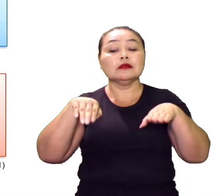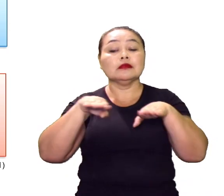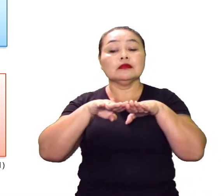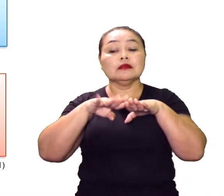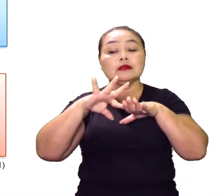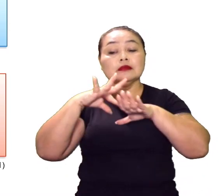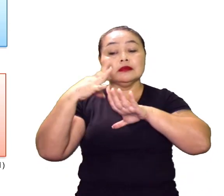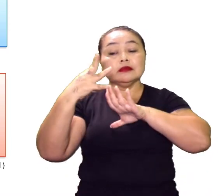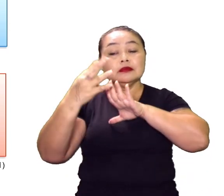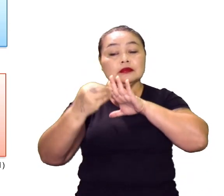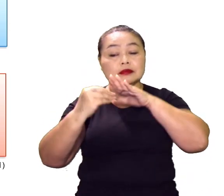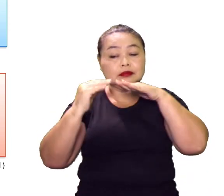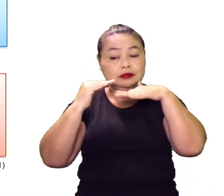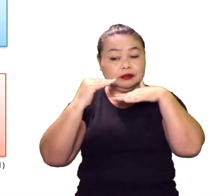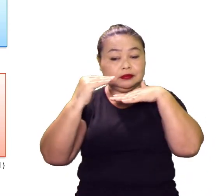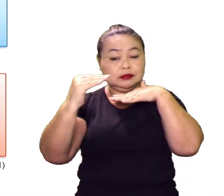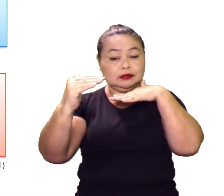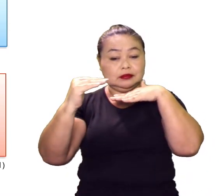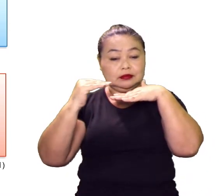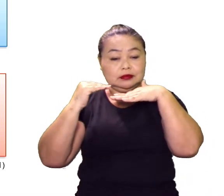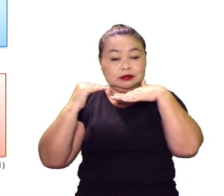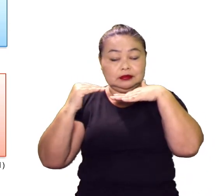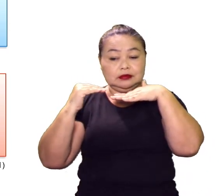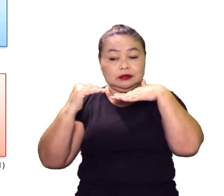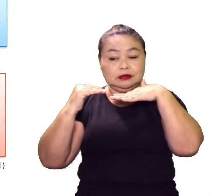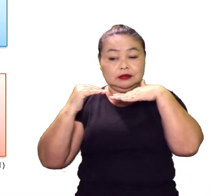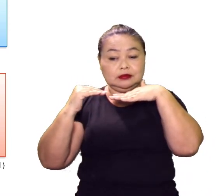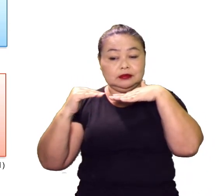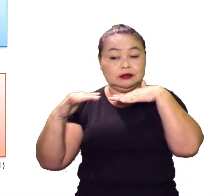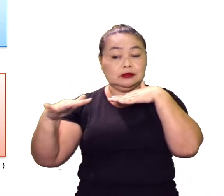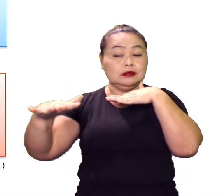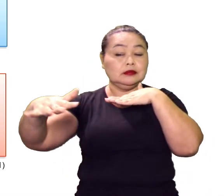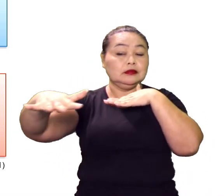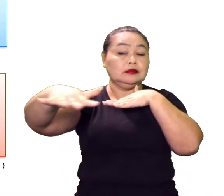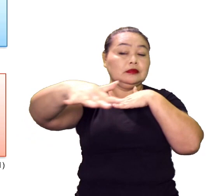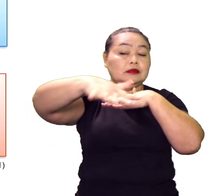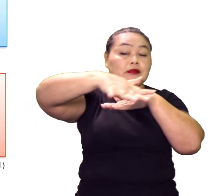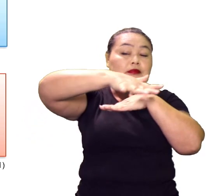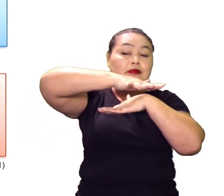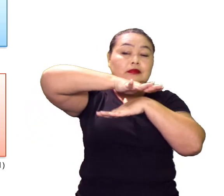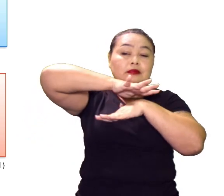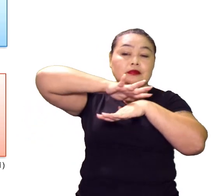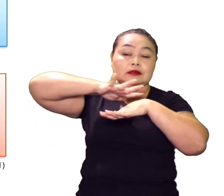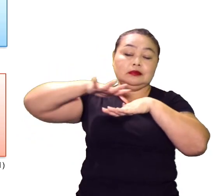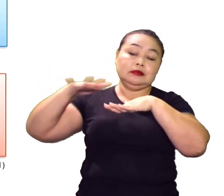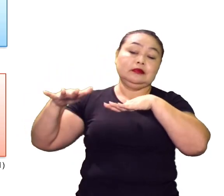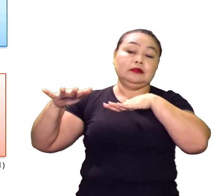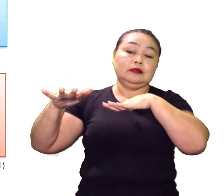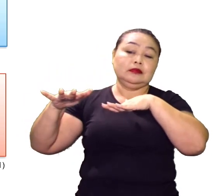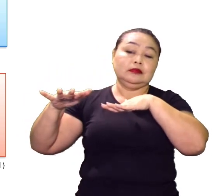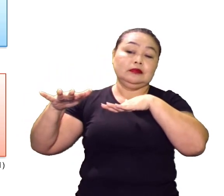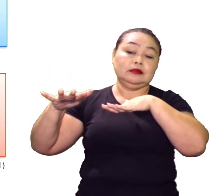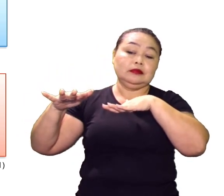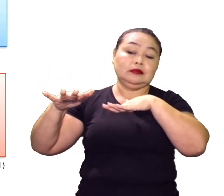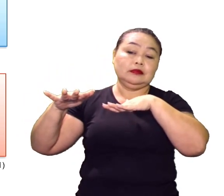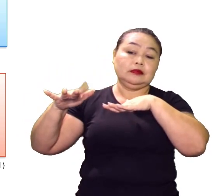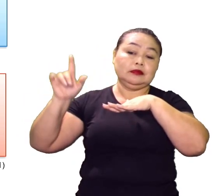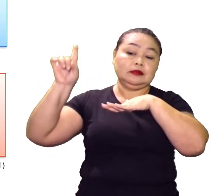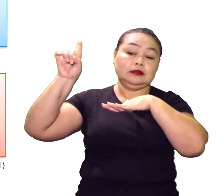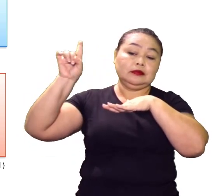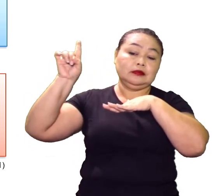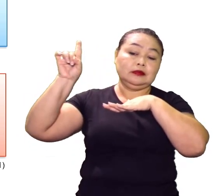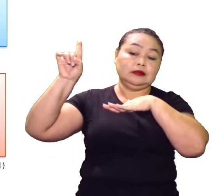bacia sedimentar amazônica. Lembrando que a bacia sedimentar, ela tem um formato mais ou menos,